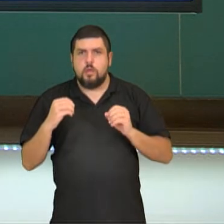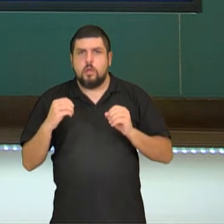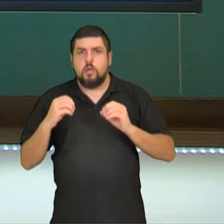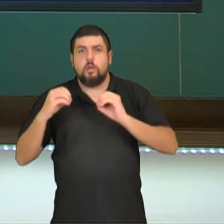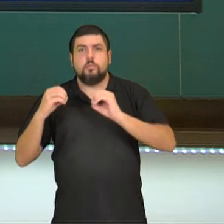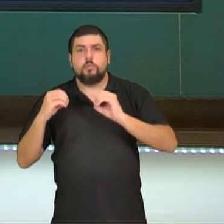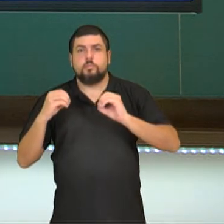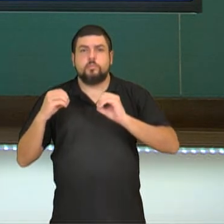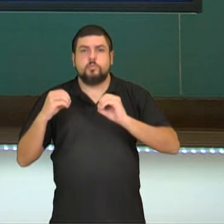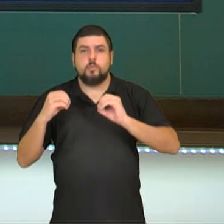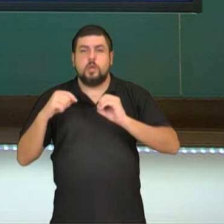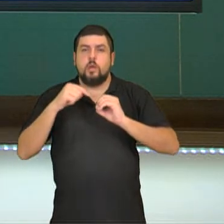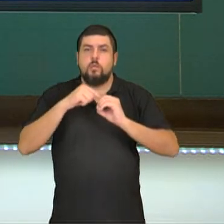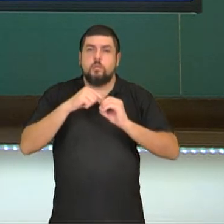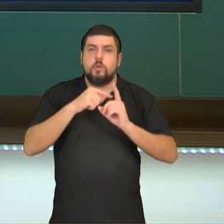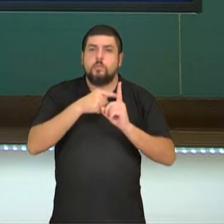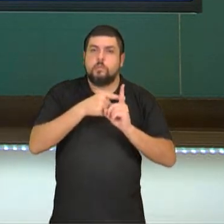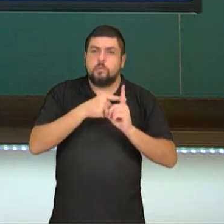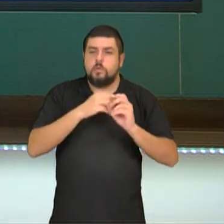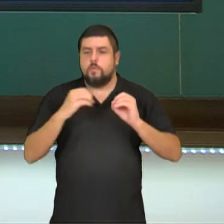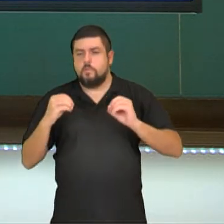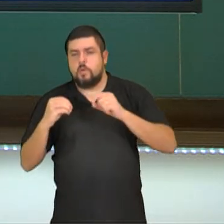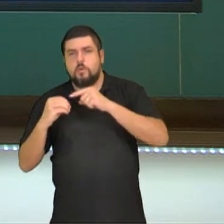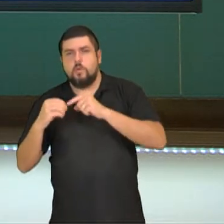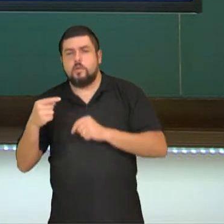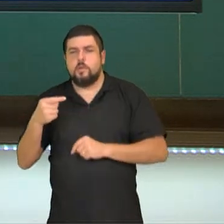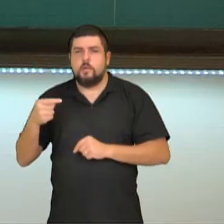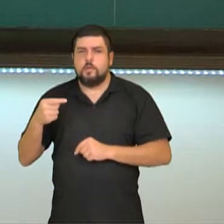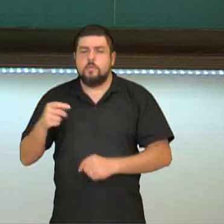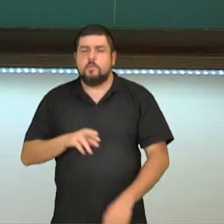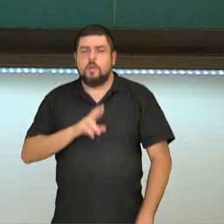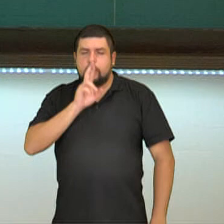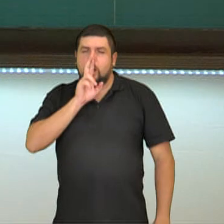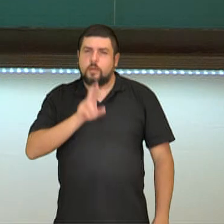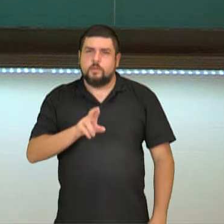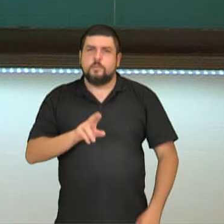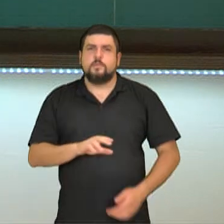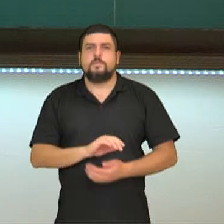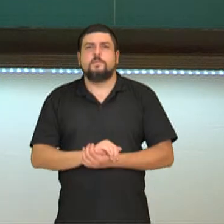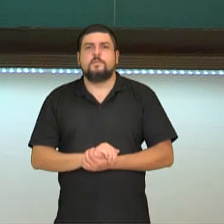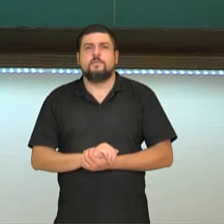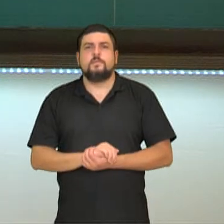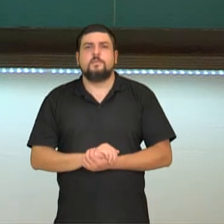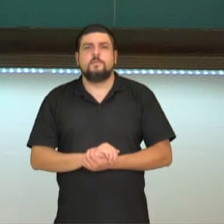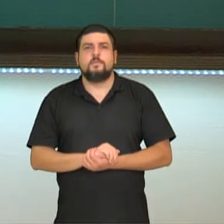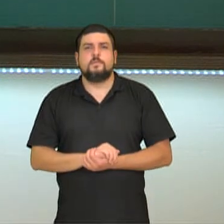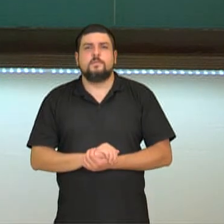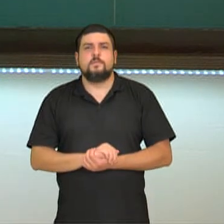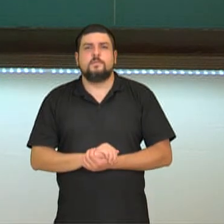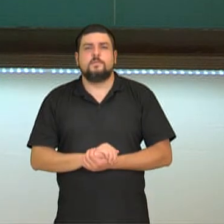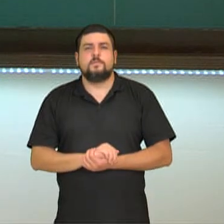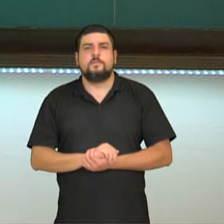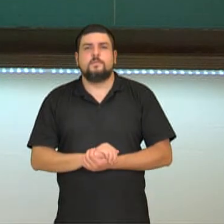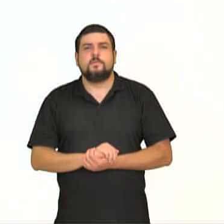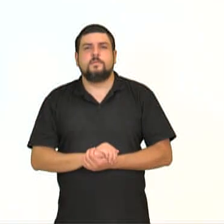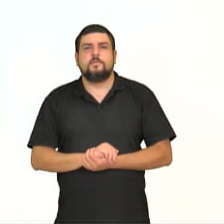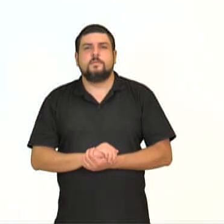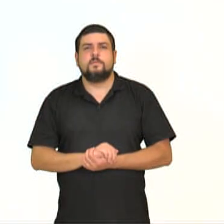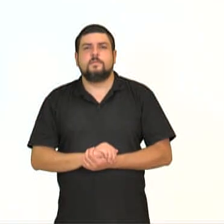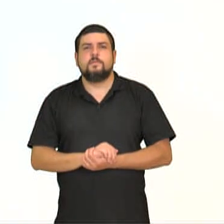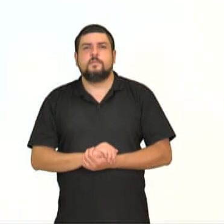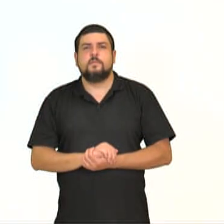ficar positiva e a outra negativa, e essa é a resposta desse problema. Tá ok? Vamos lá?